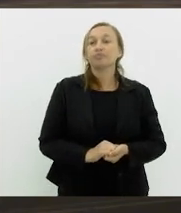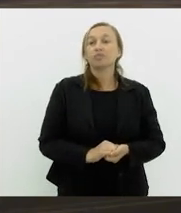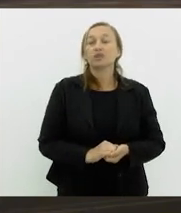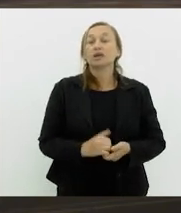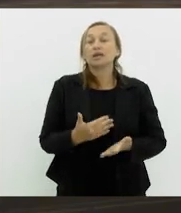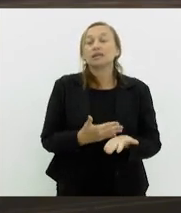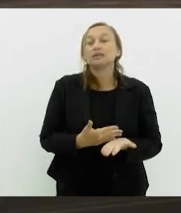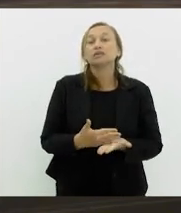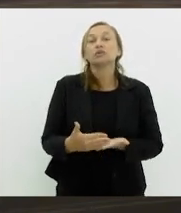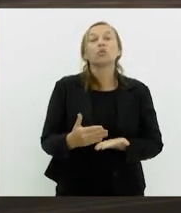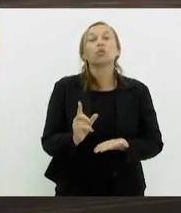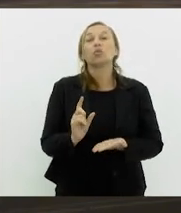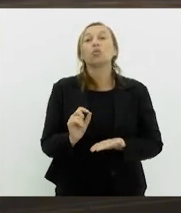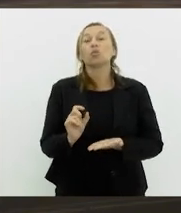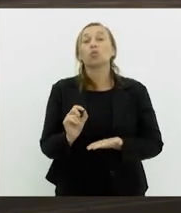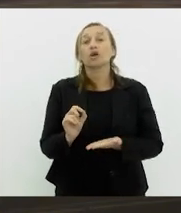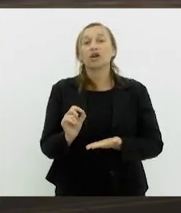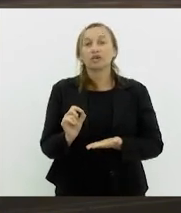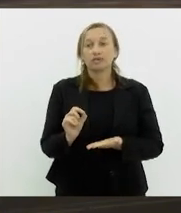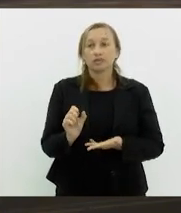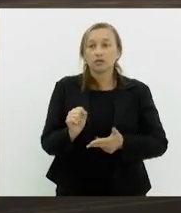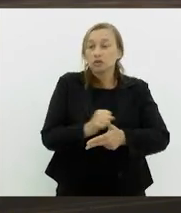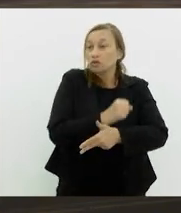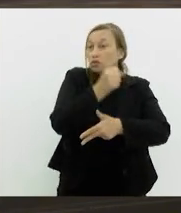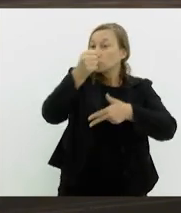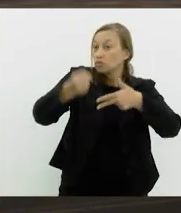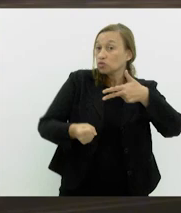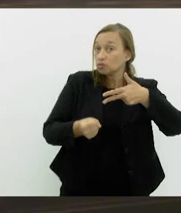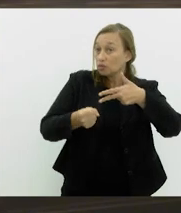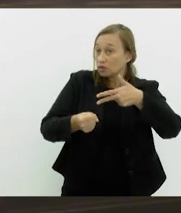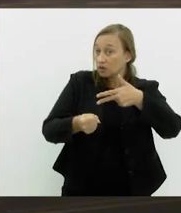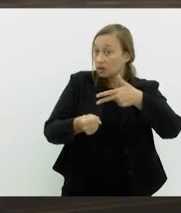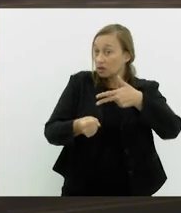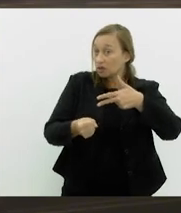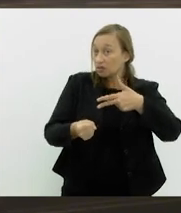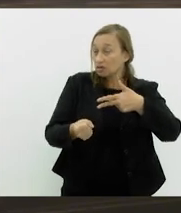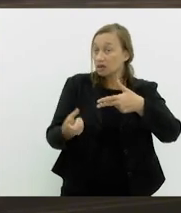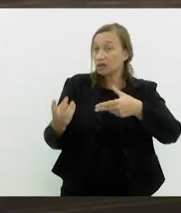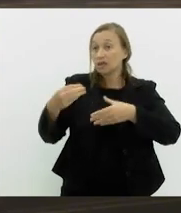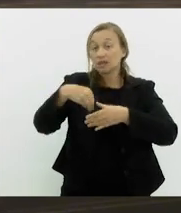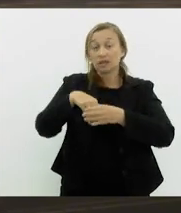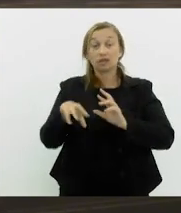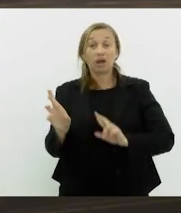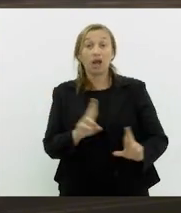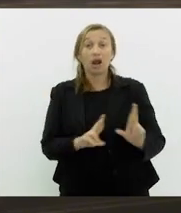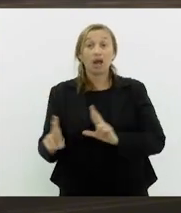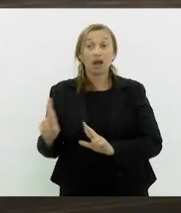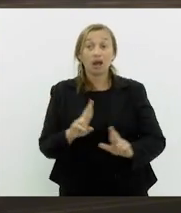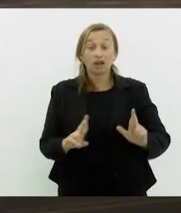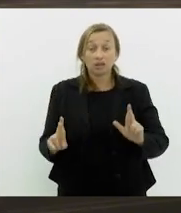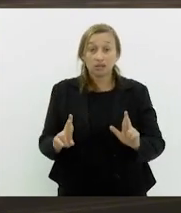começou-se os poderes, dentro da relação harmônica